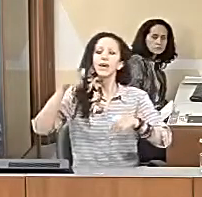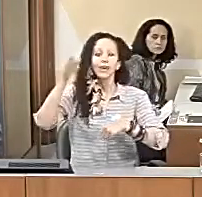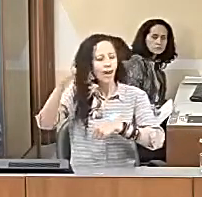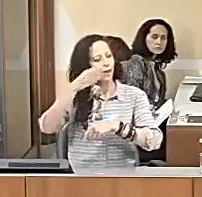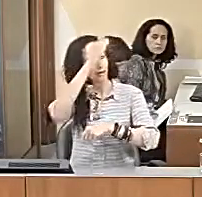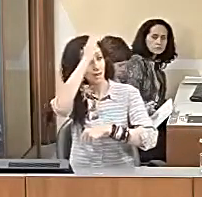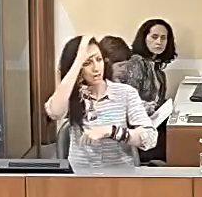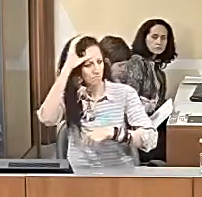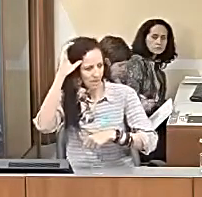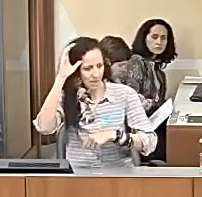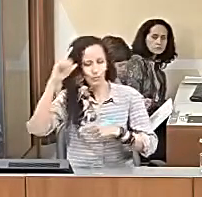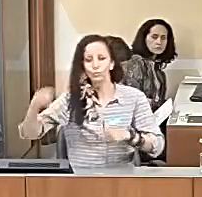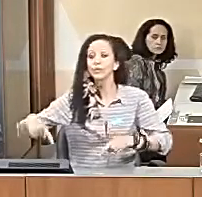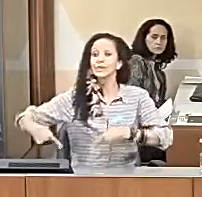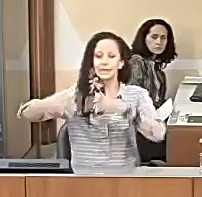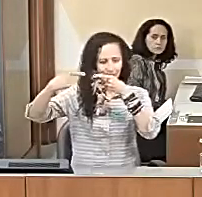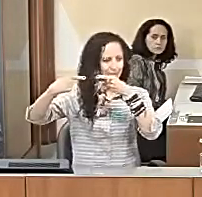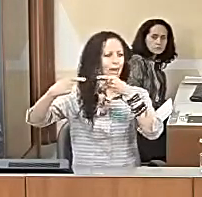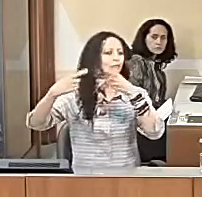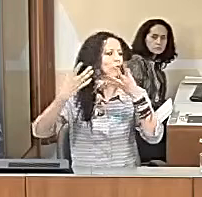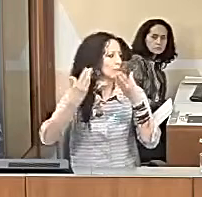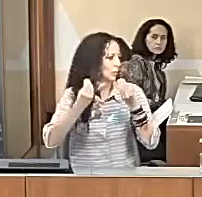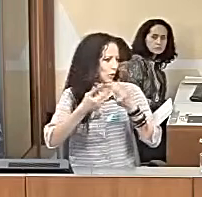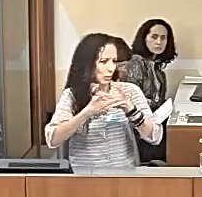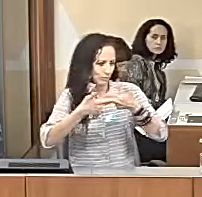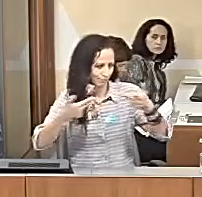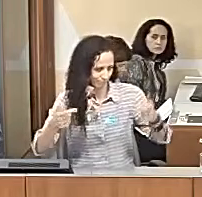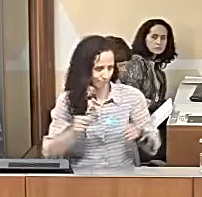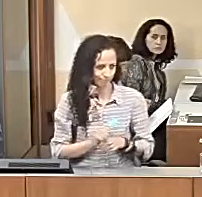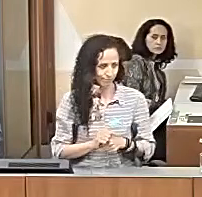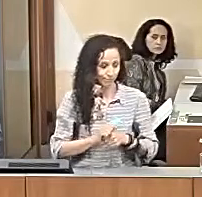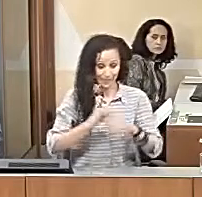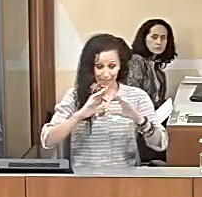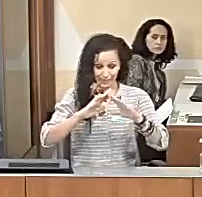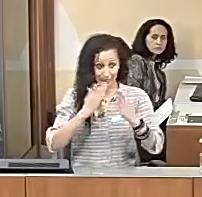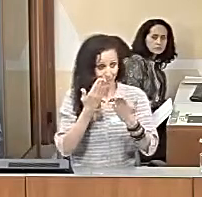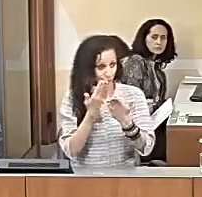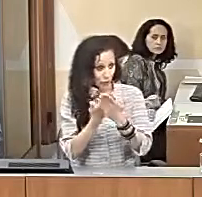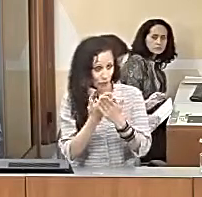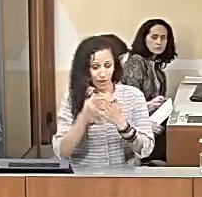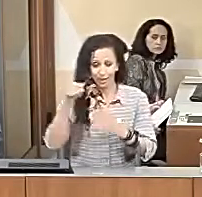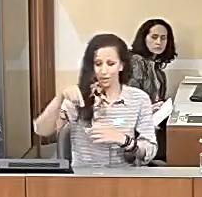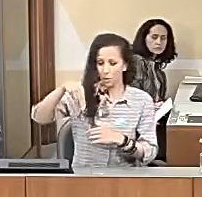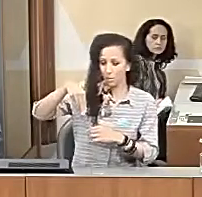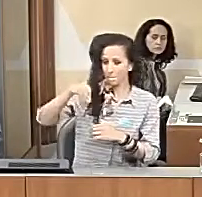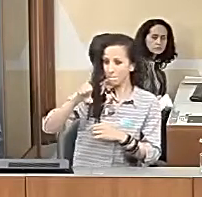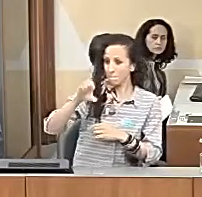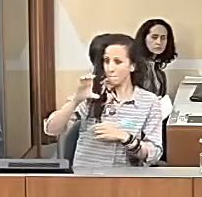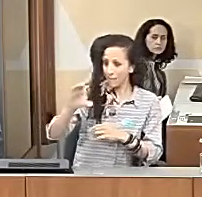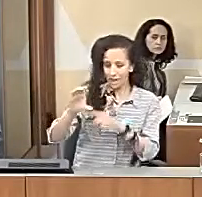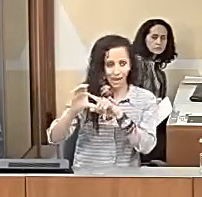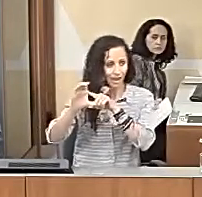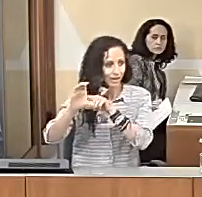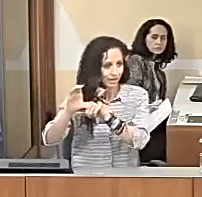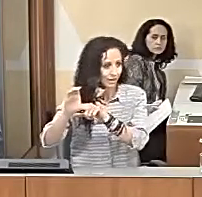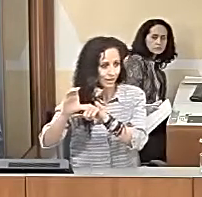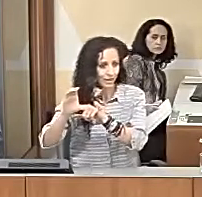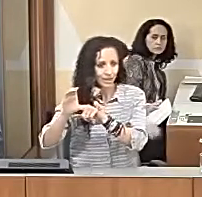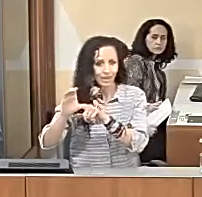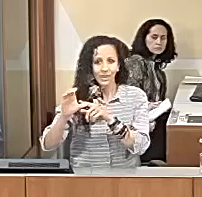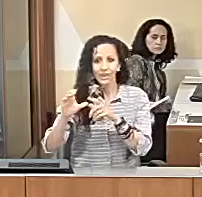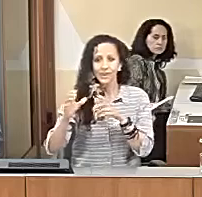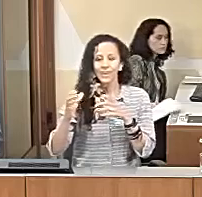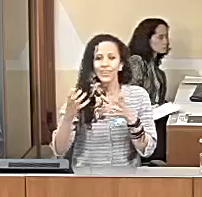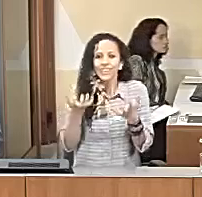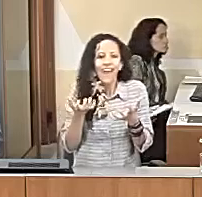Visitando várias instituições, Câmara Municipal, Assembleia Legislativa, nas escolas,